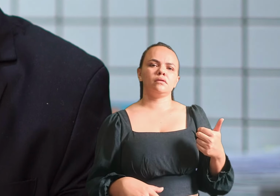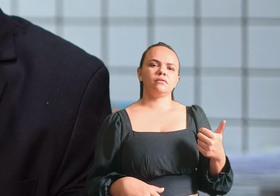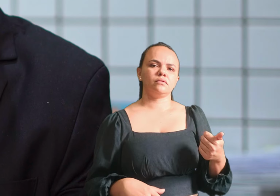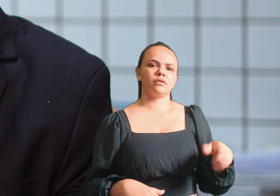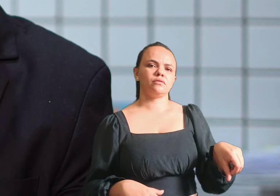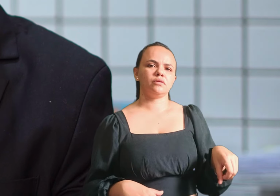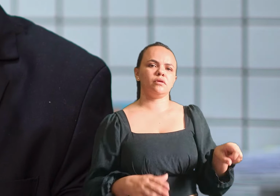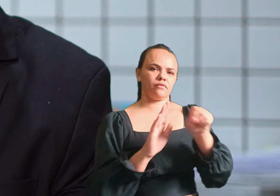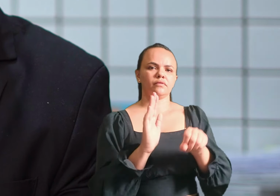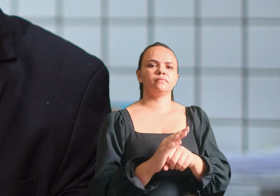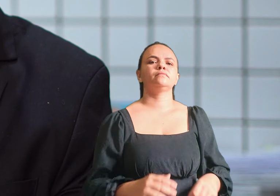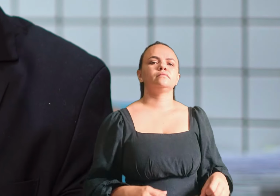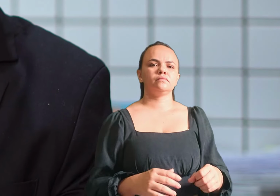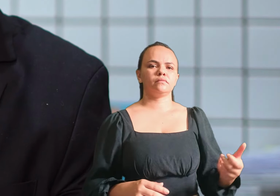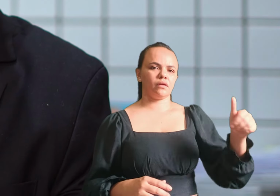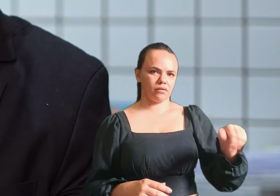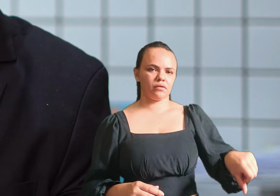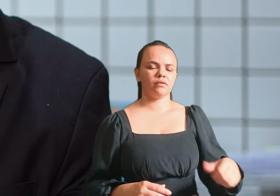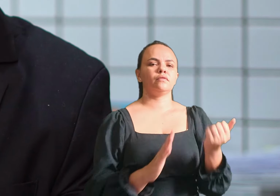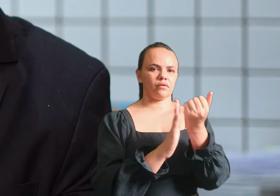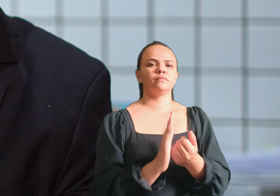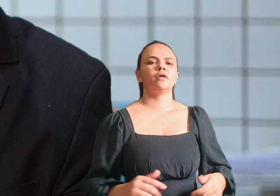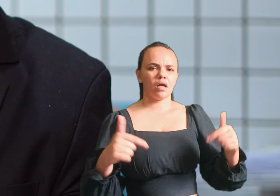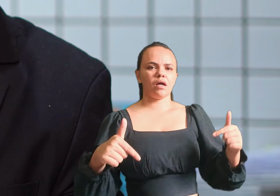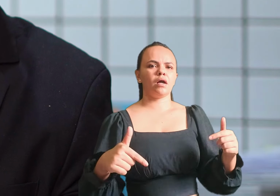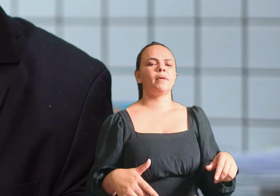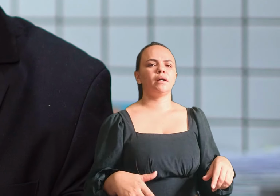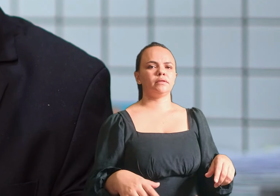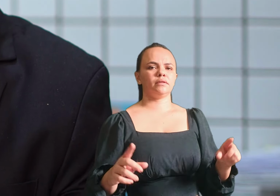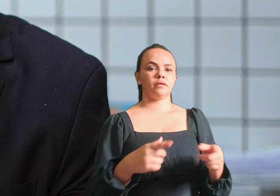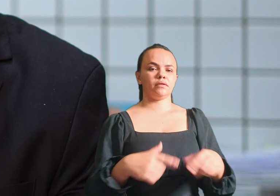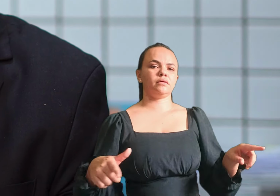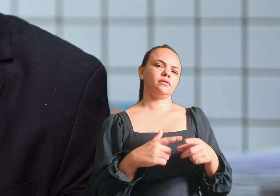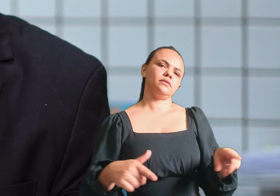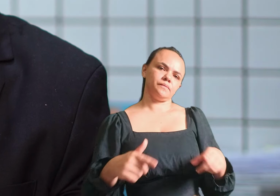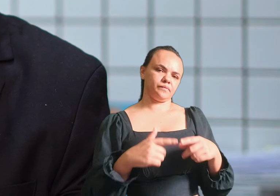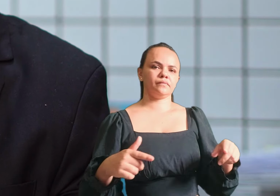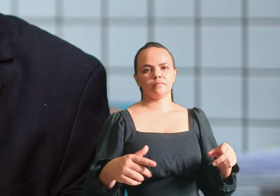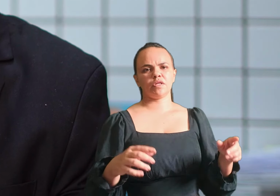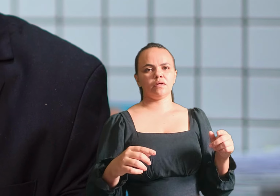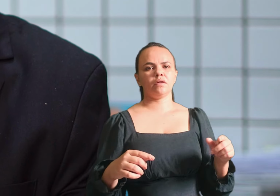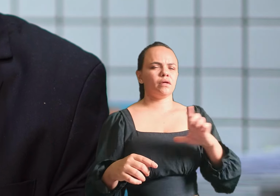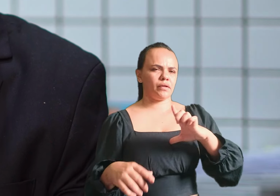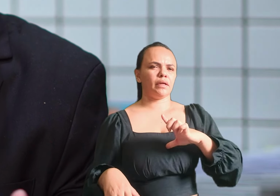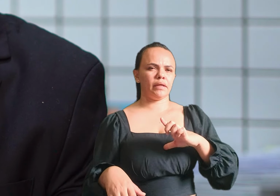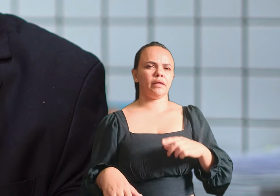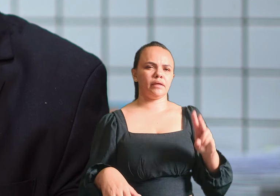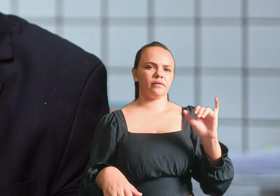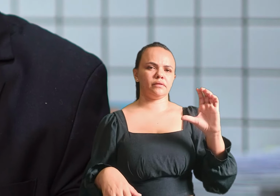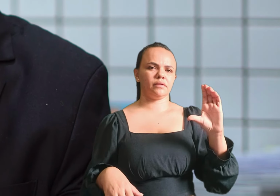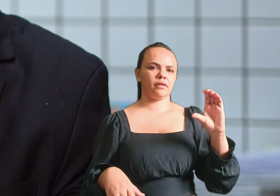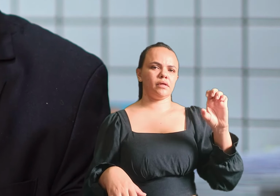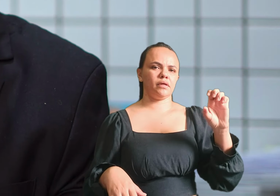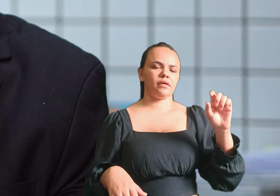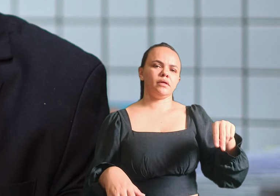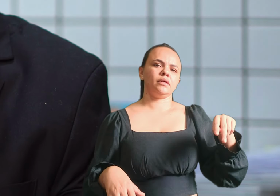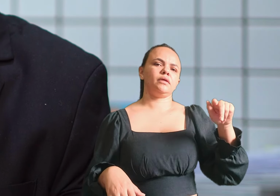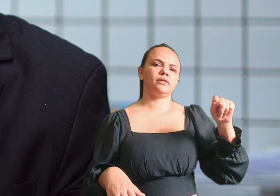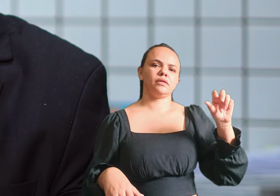X a banda atual a Dr Vicente Lopes Fernandes que é essa esse